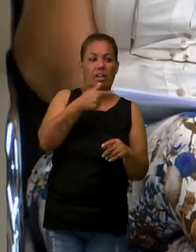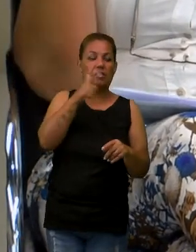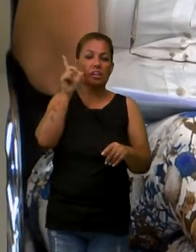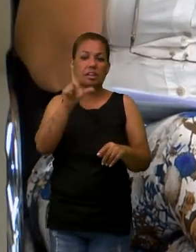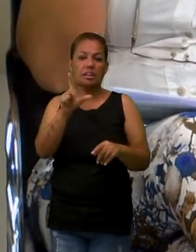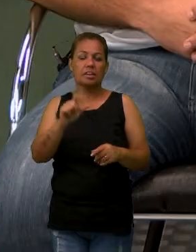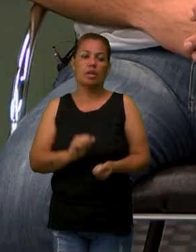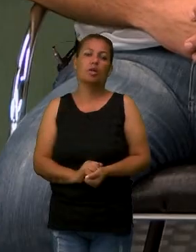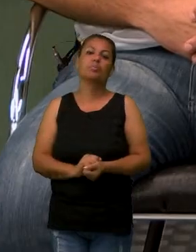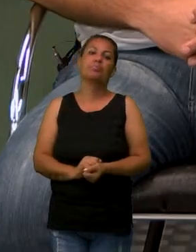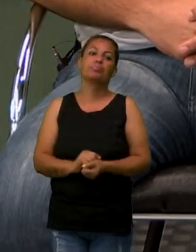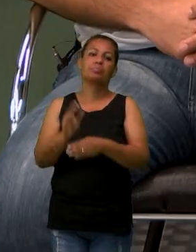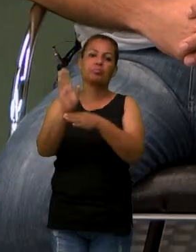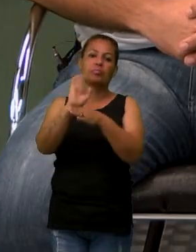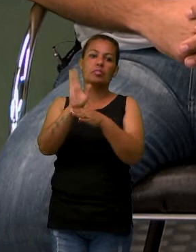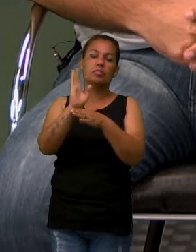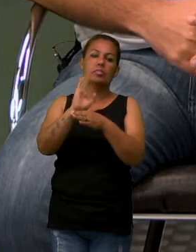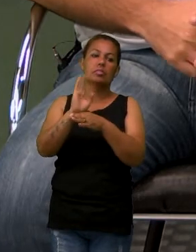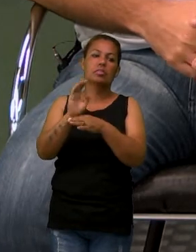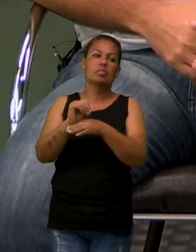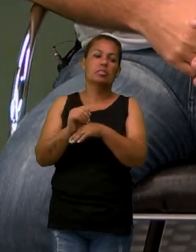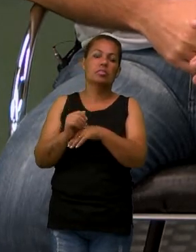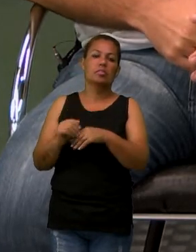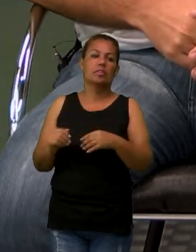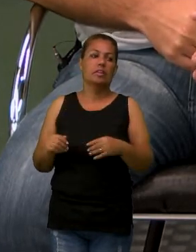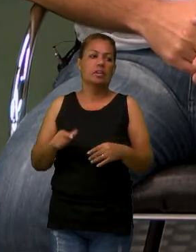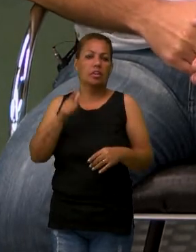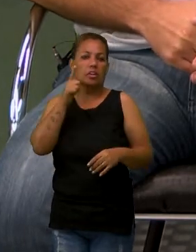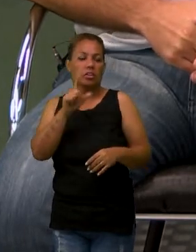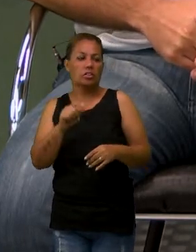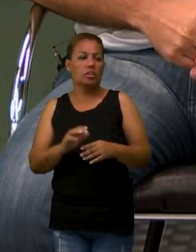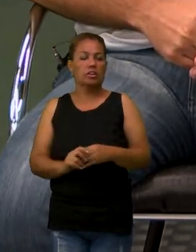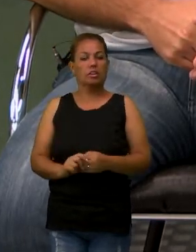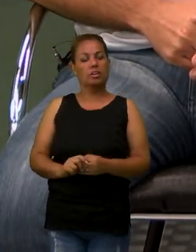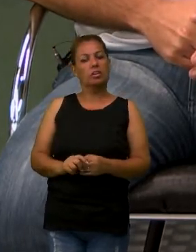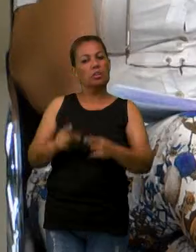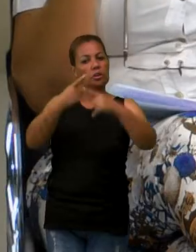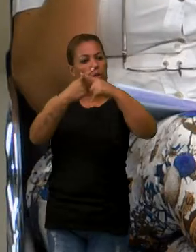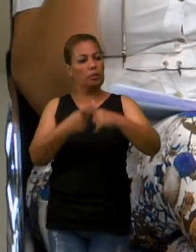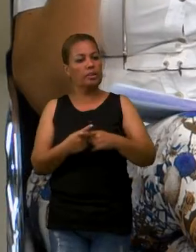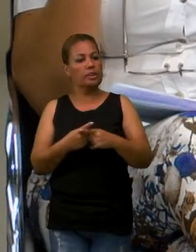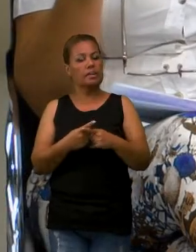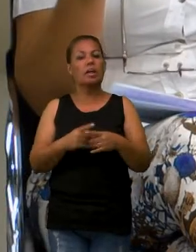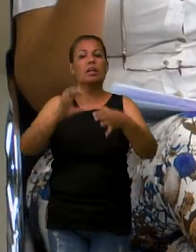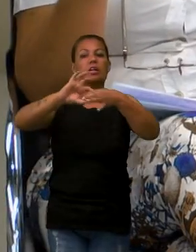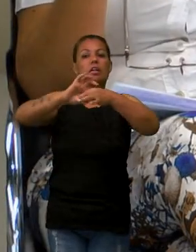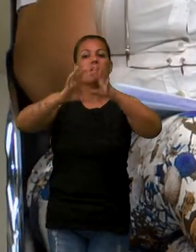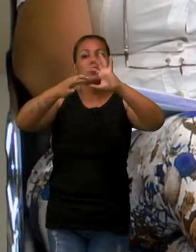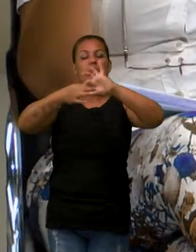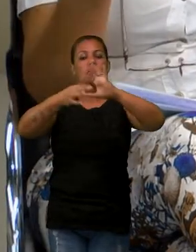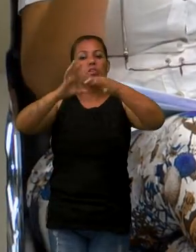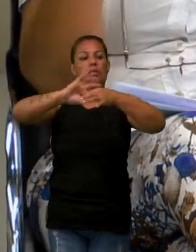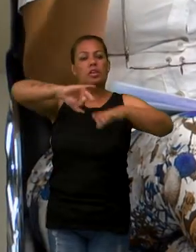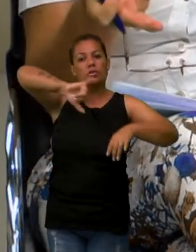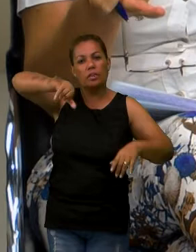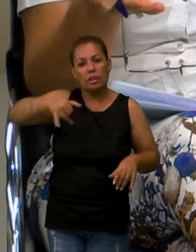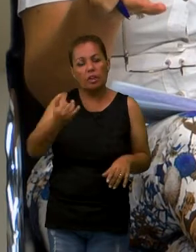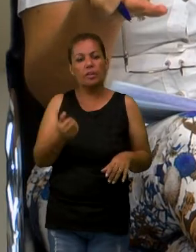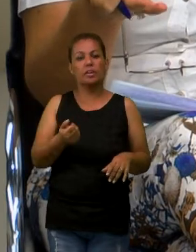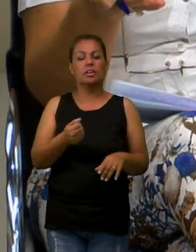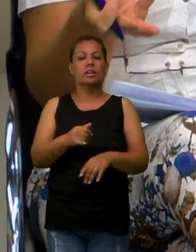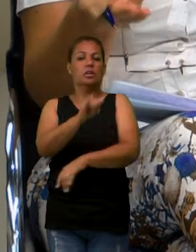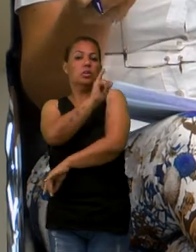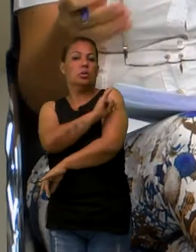ganharam disso ela foi velejar com a gente e ganhou numa rota lá e falando de paraolimpíada aproveitando a iaa rio-16